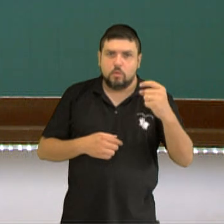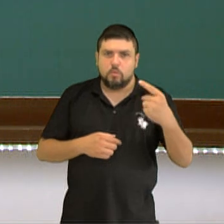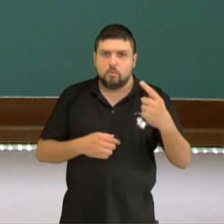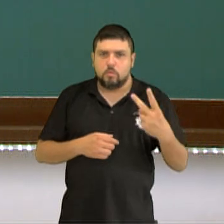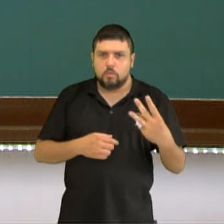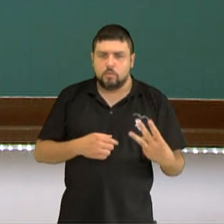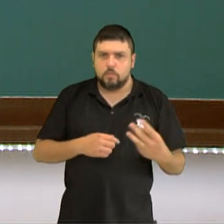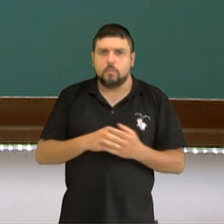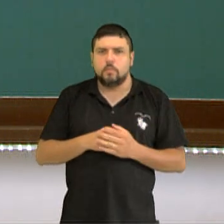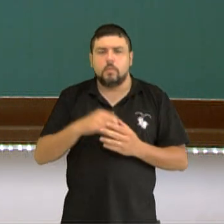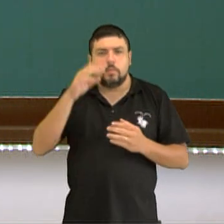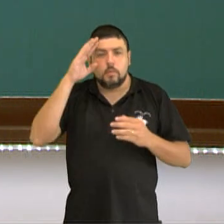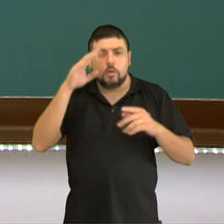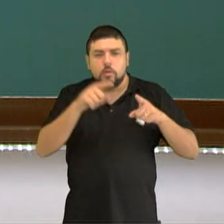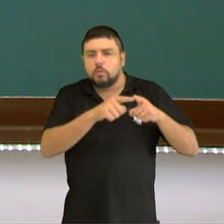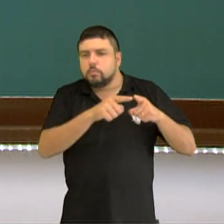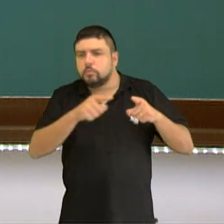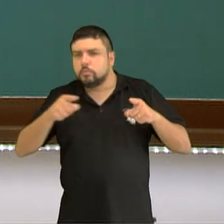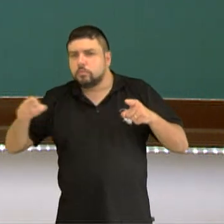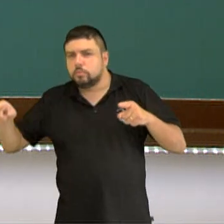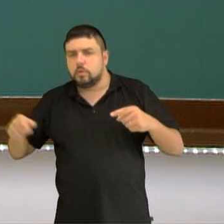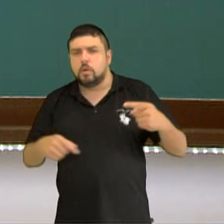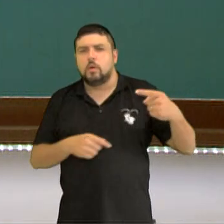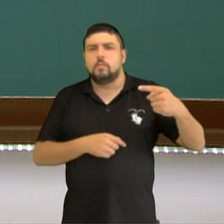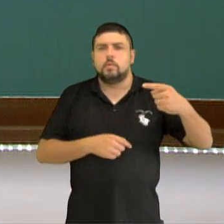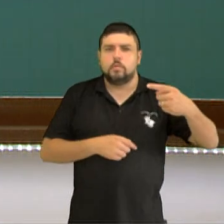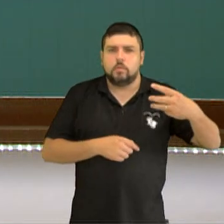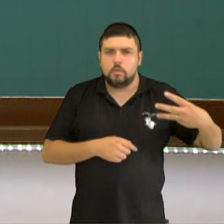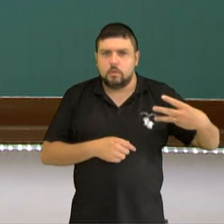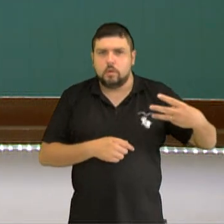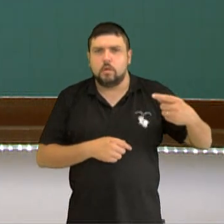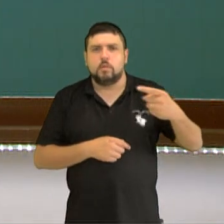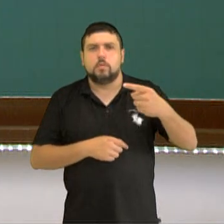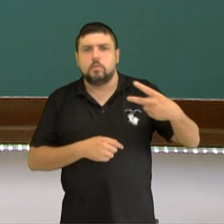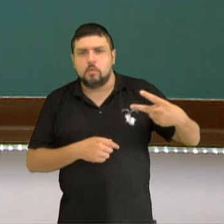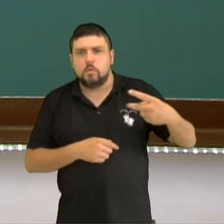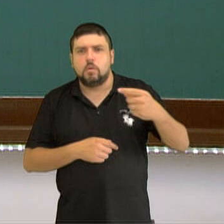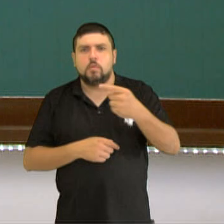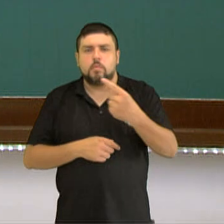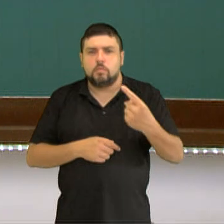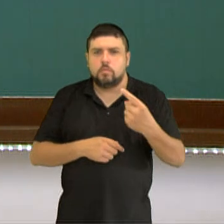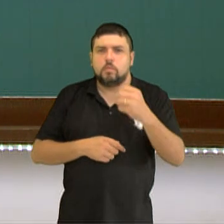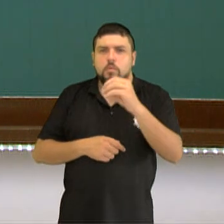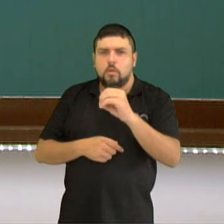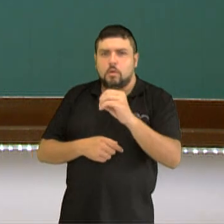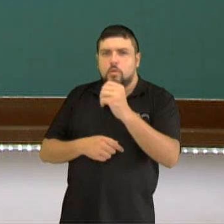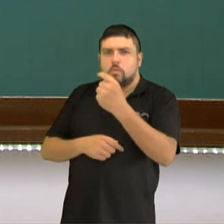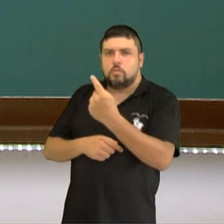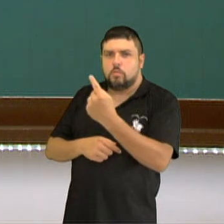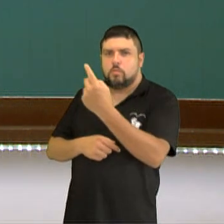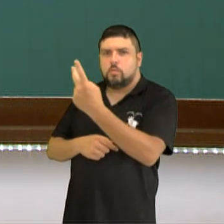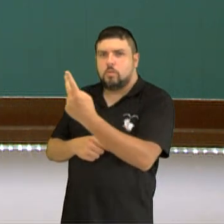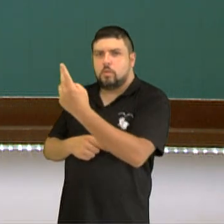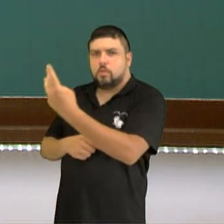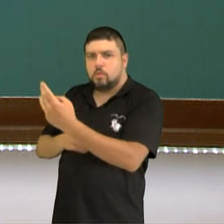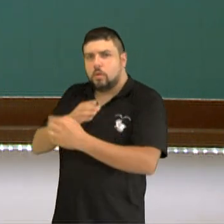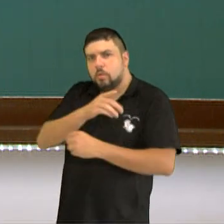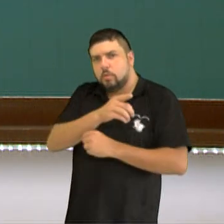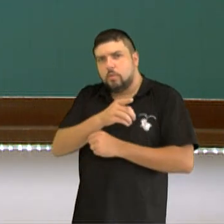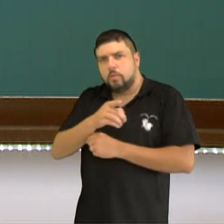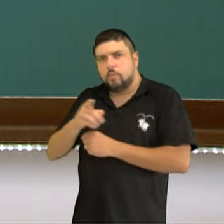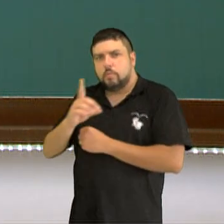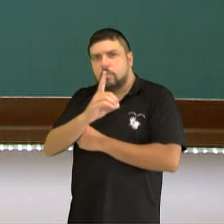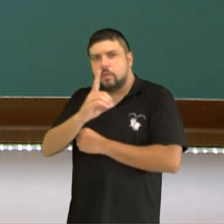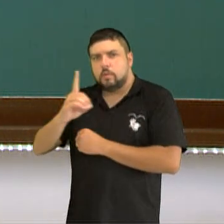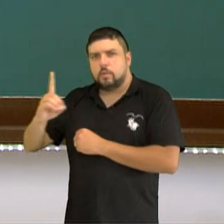a reta numérica aqui. Estou caminhando para o lado direito, consequentemente os valores estão aumentando. O meu x